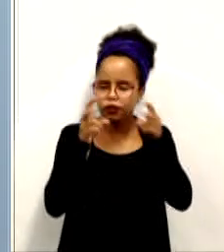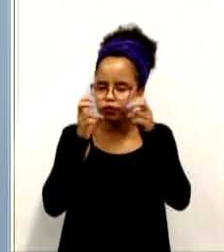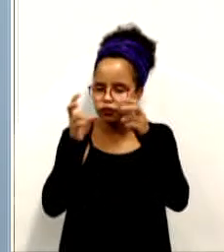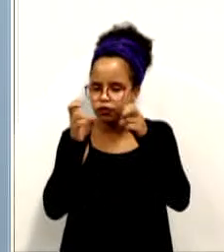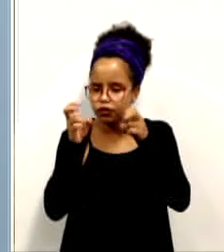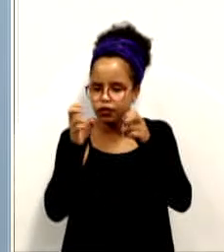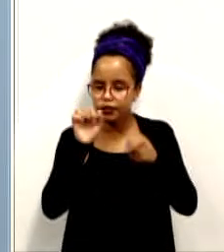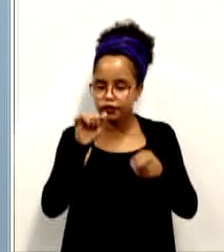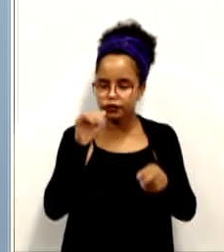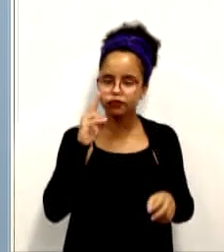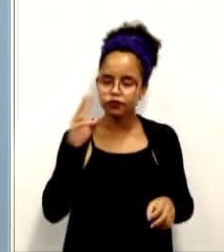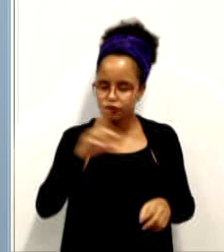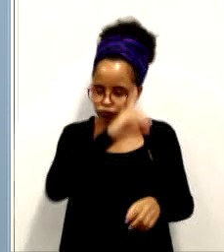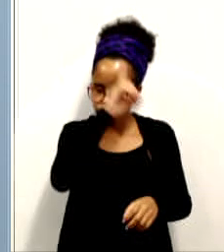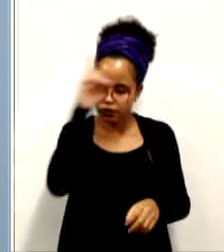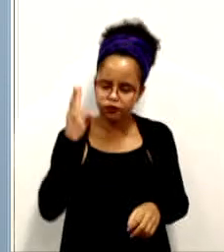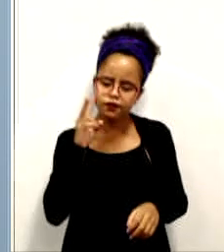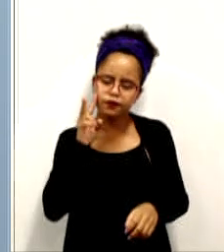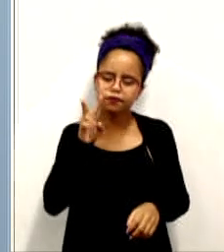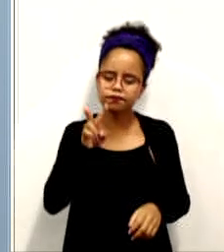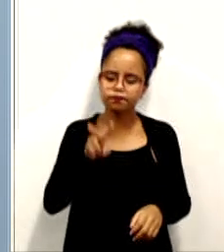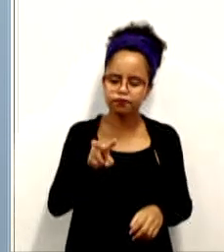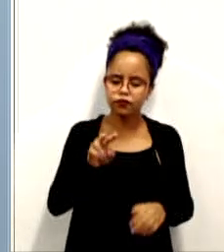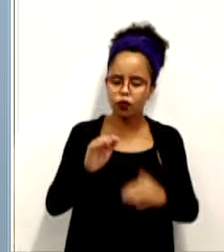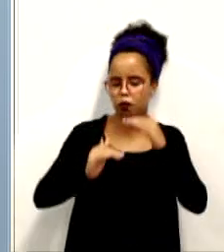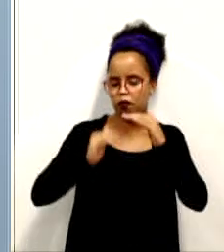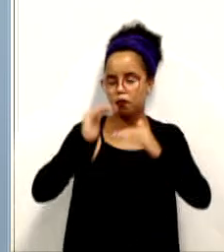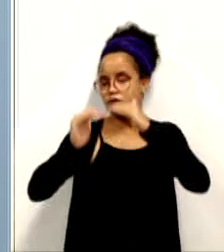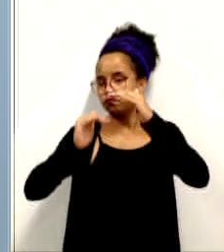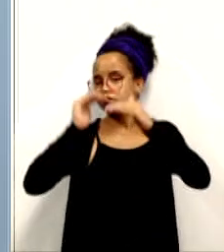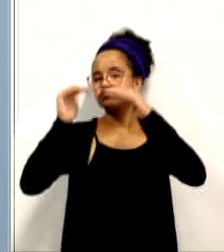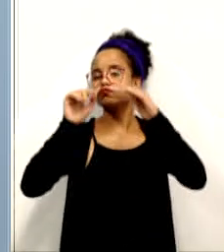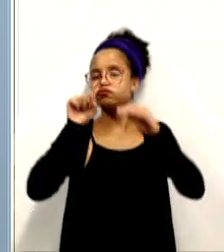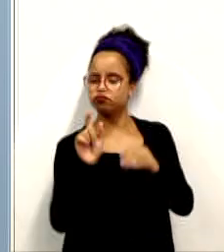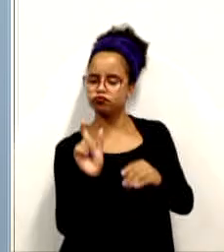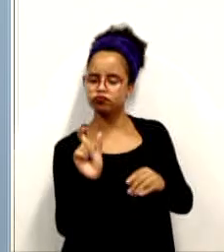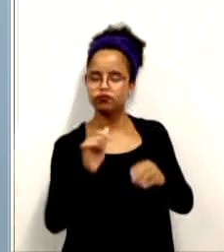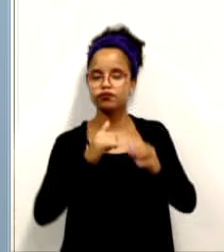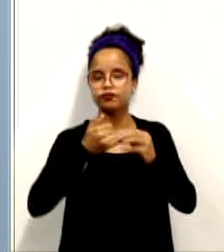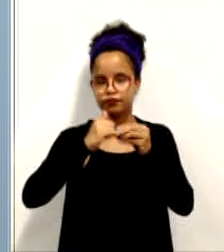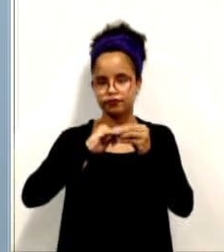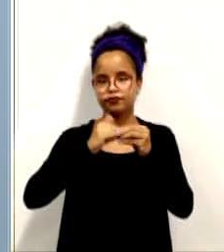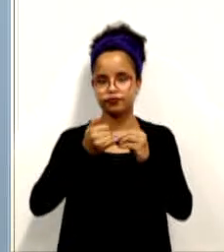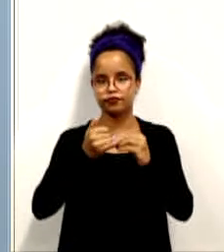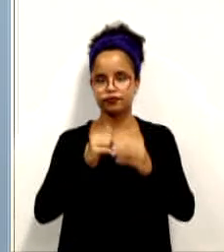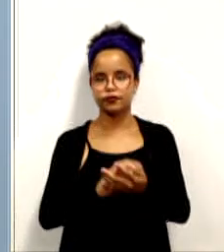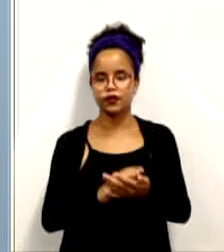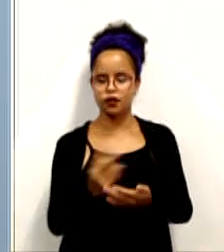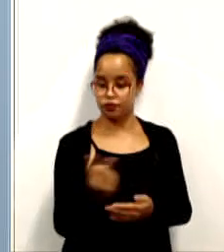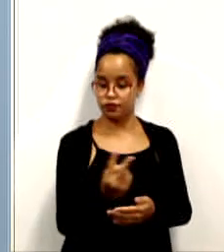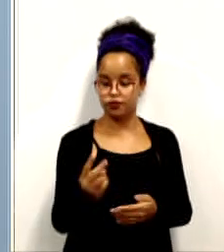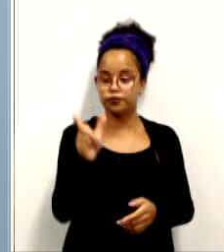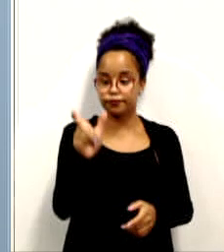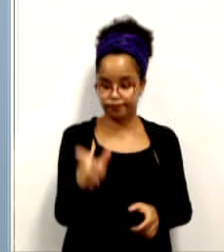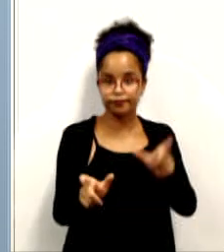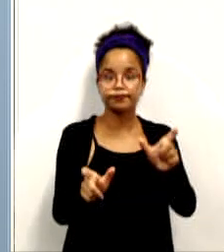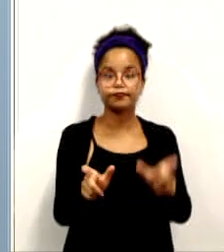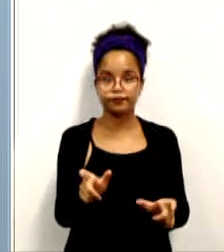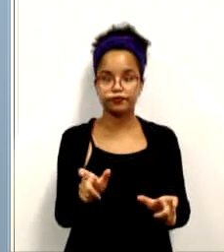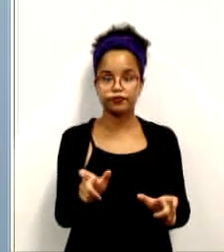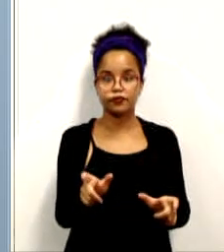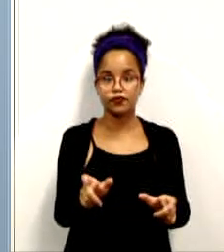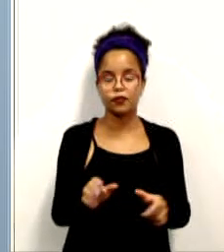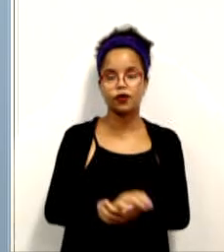observar o desenvolvimento desse carocinho de feijão. Nesses dois potinhos, aquele que recebeu a